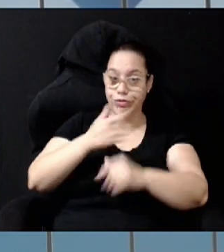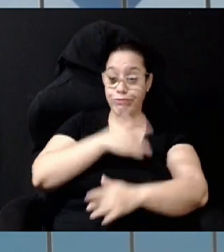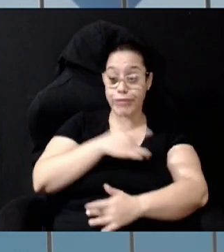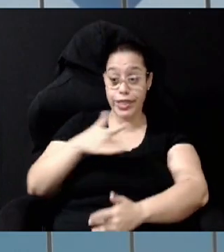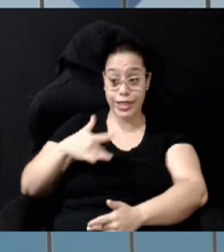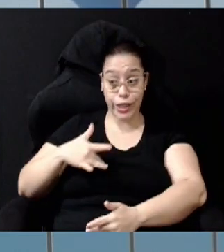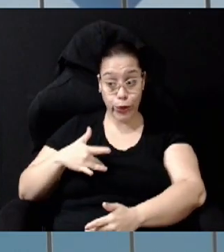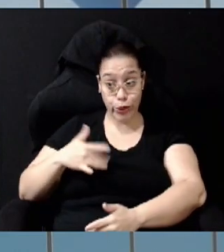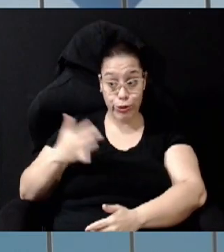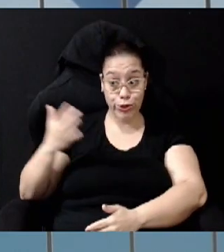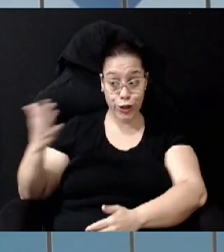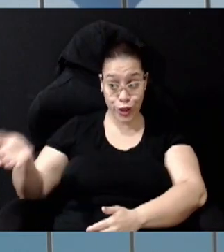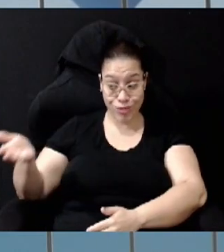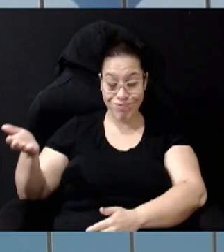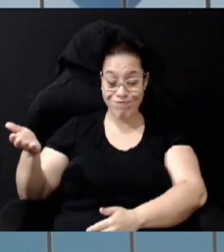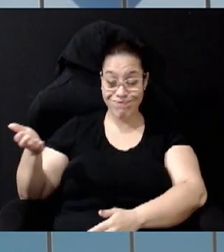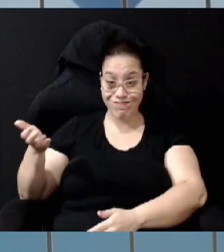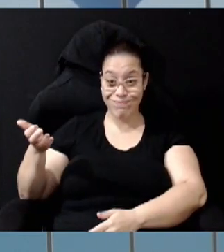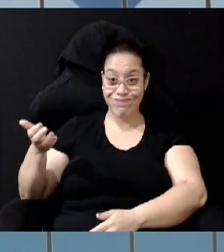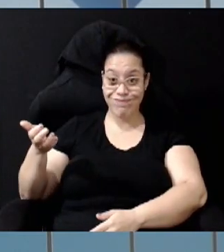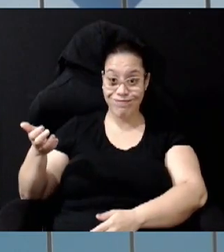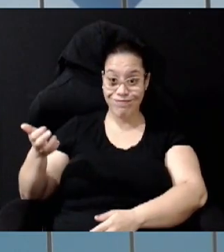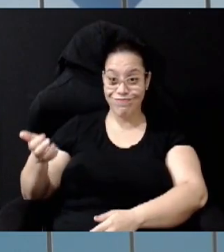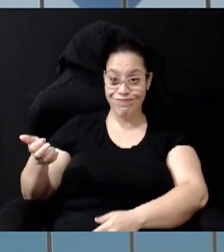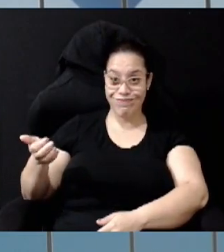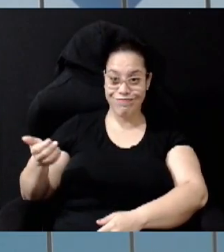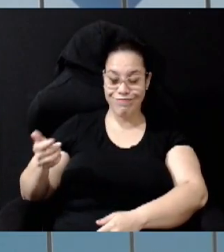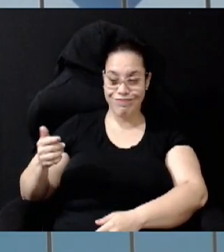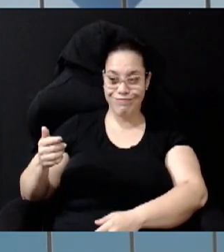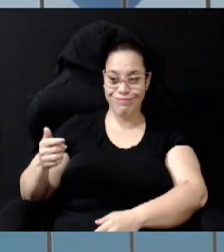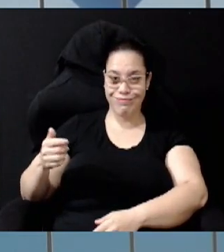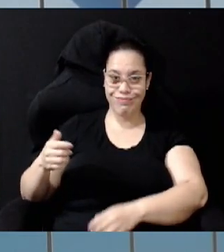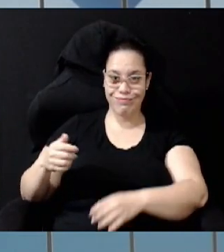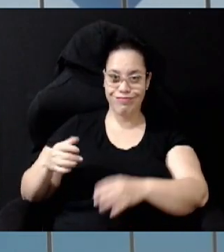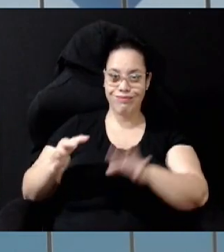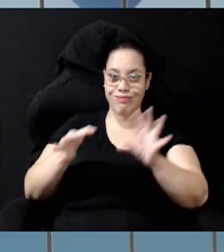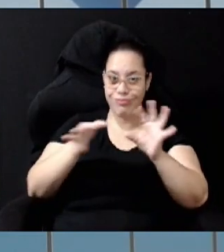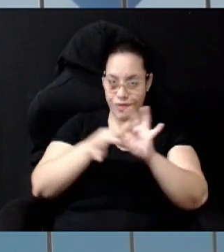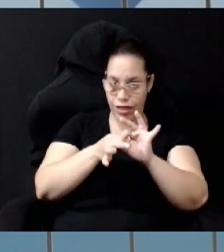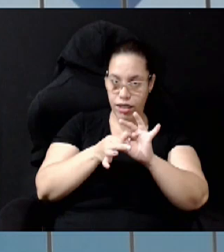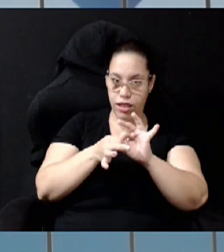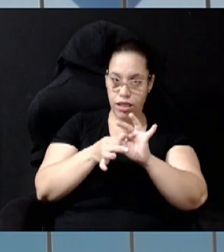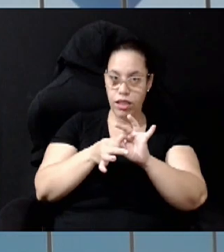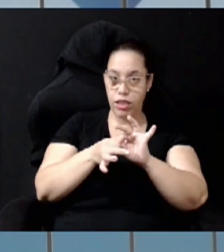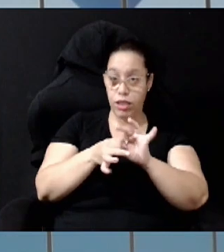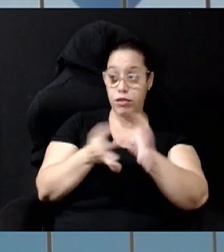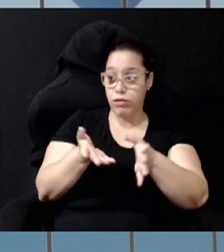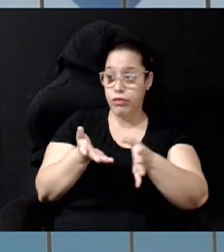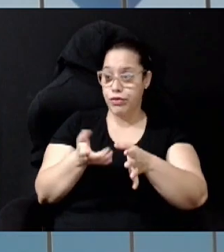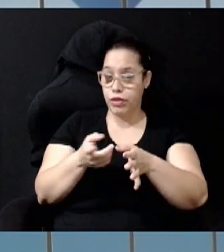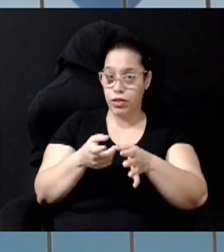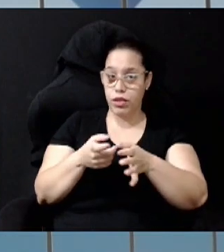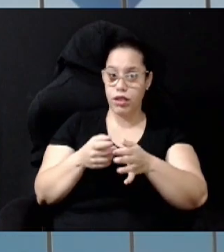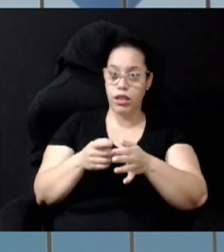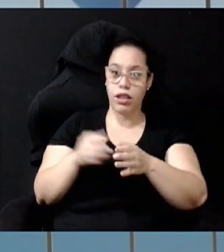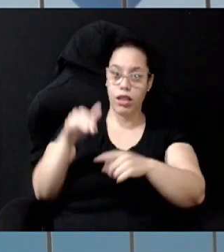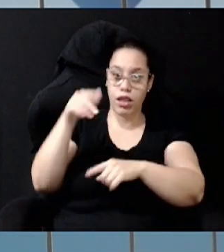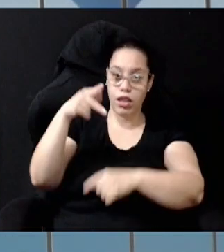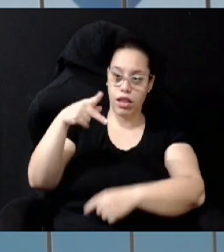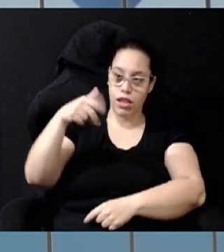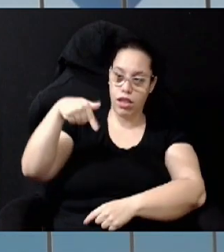Então, tem várias coisas elencadas, interligadas. Eu ter parques para que a